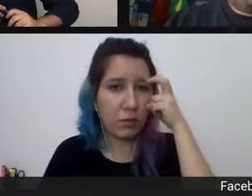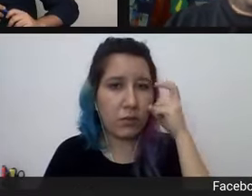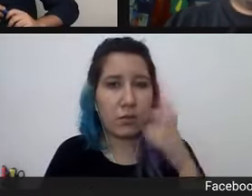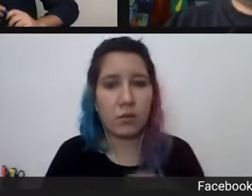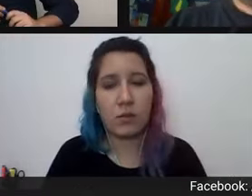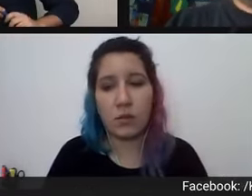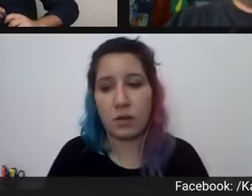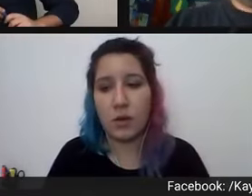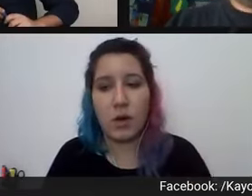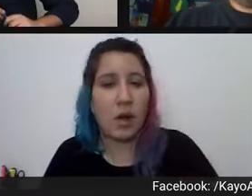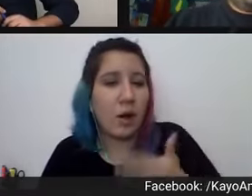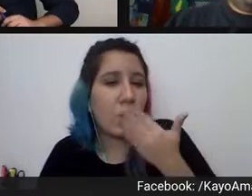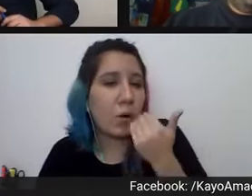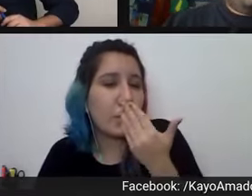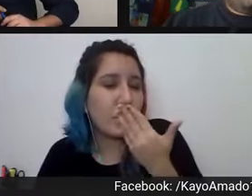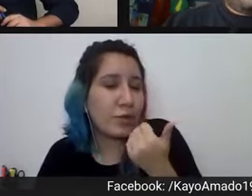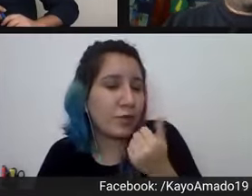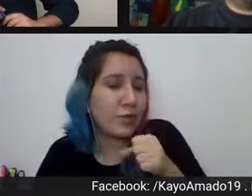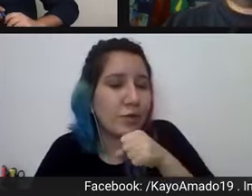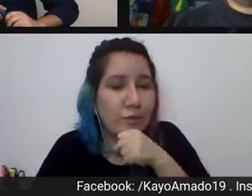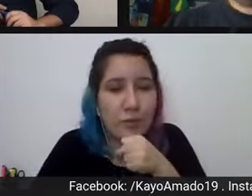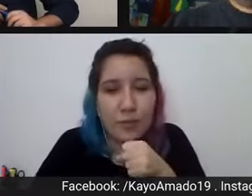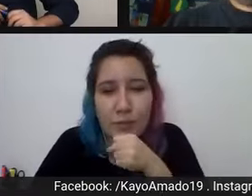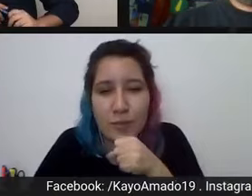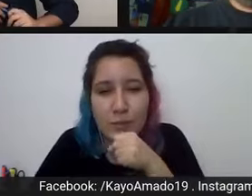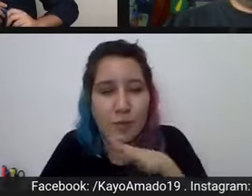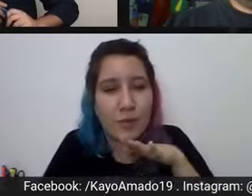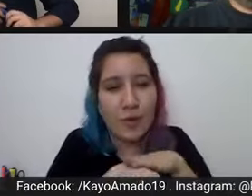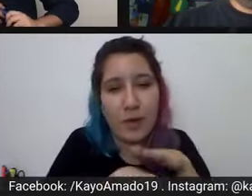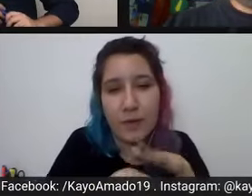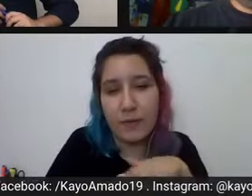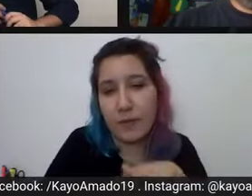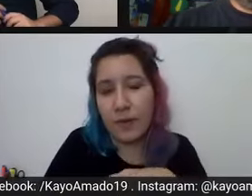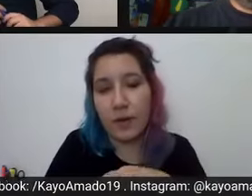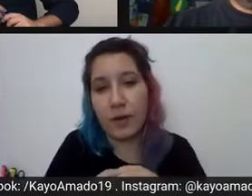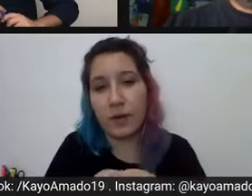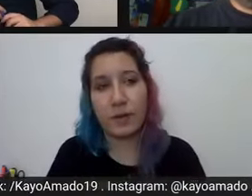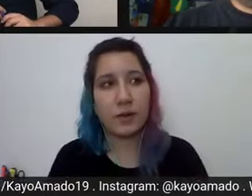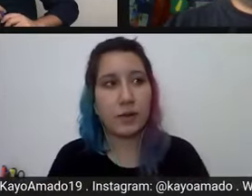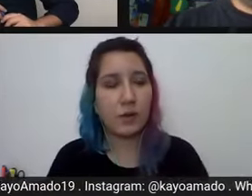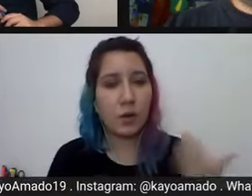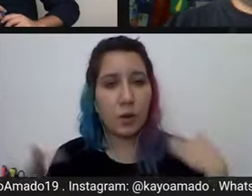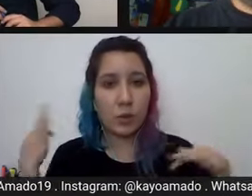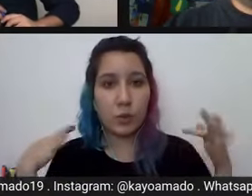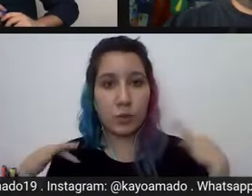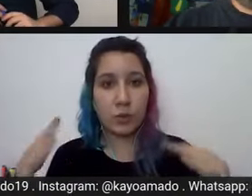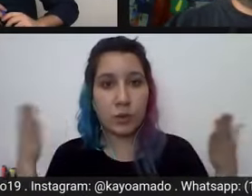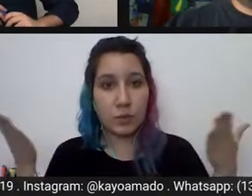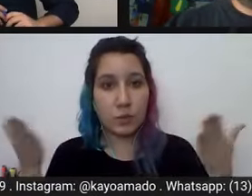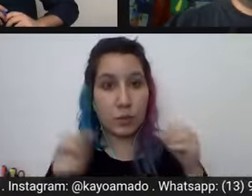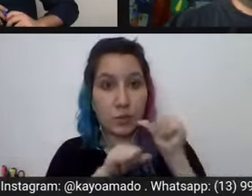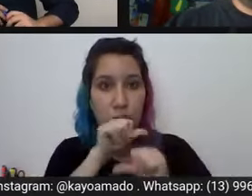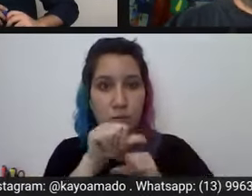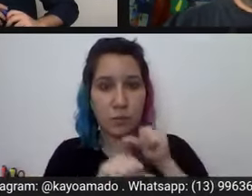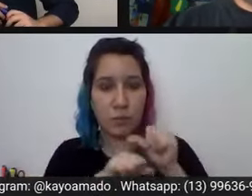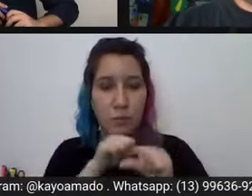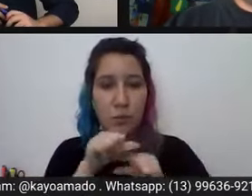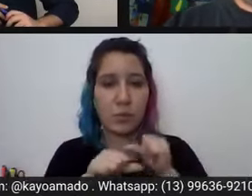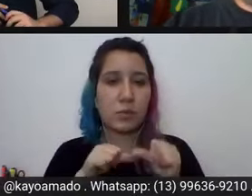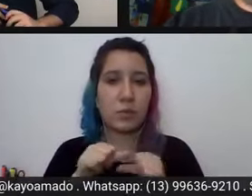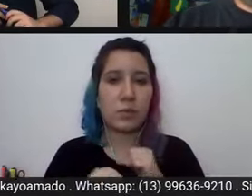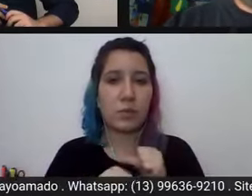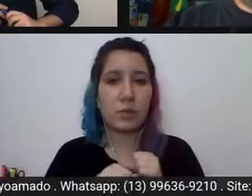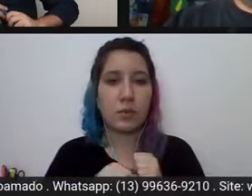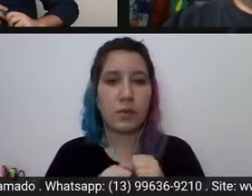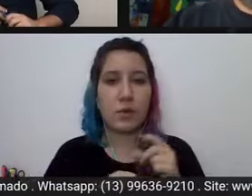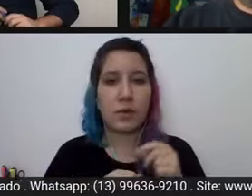senhora faz, uma história muito bem contada. Porque é o seguinte, o turismo hoje em dia está mudando um pouquinho o seu panorama. Ele não é, as pessoas não vão